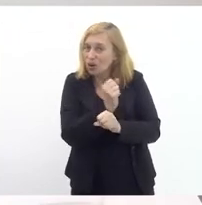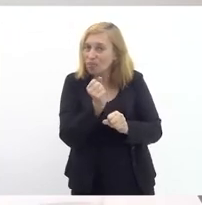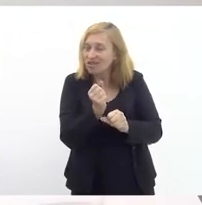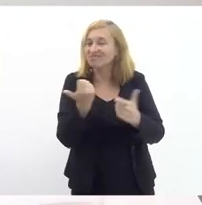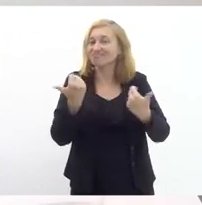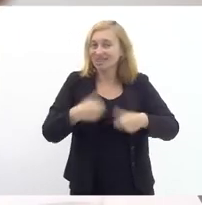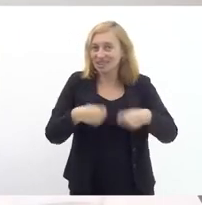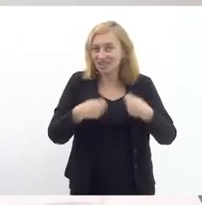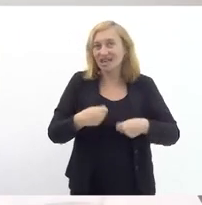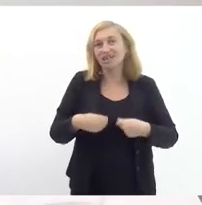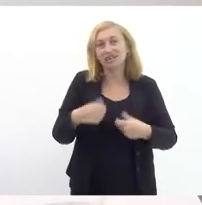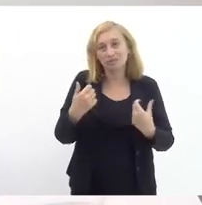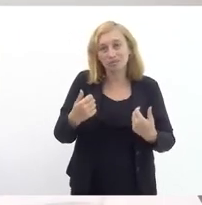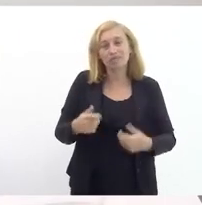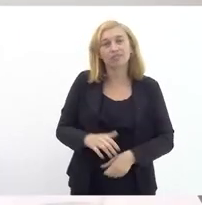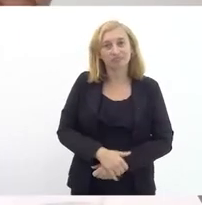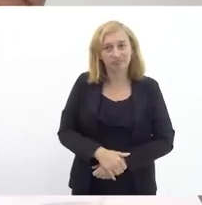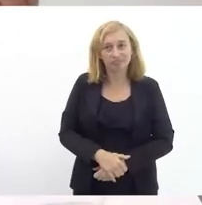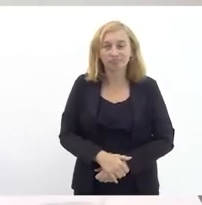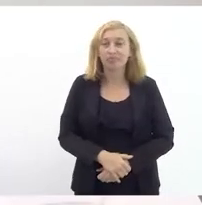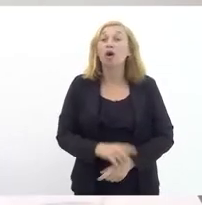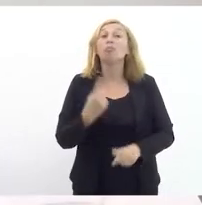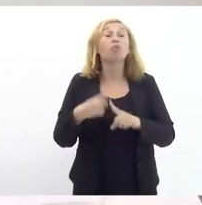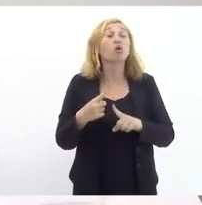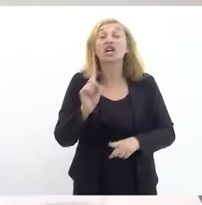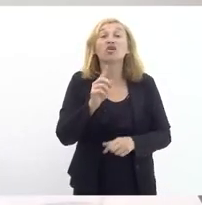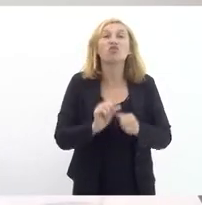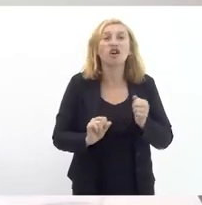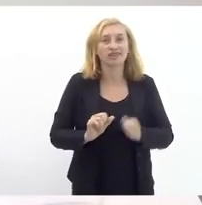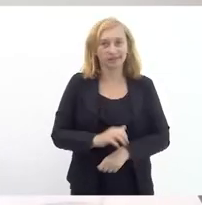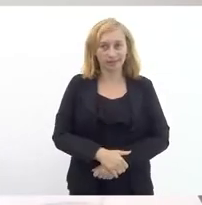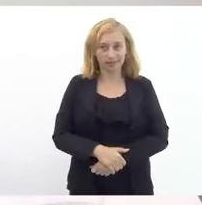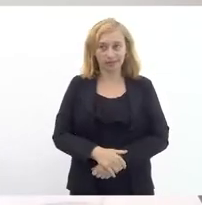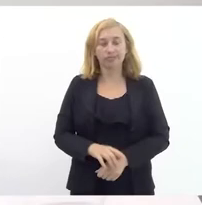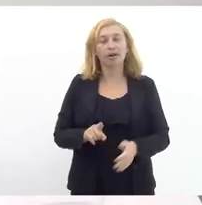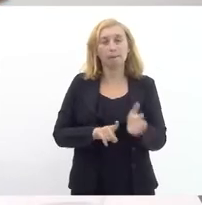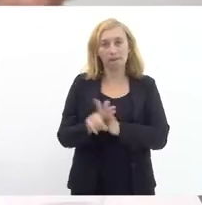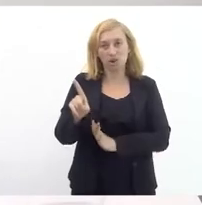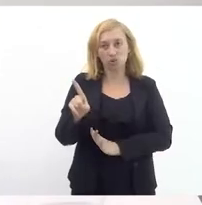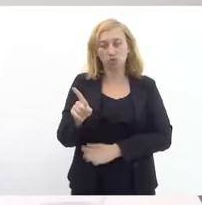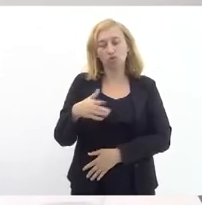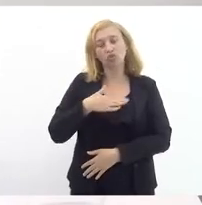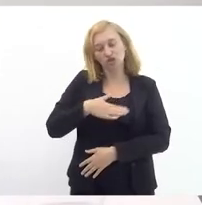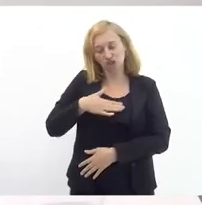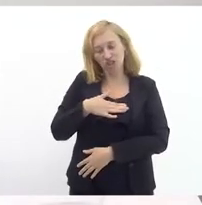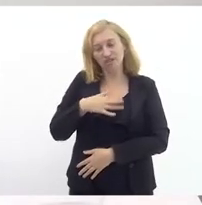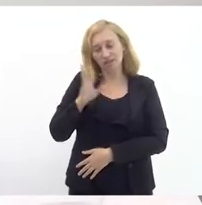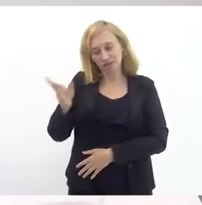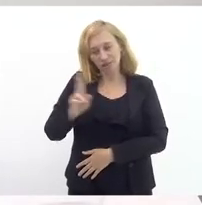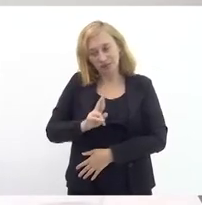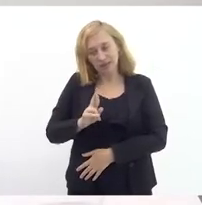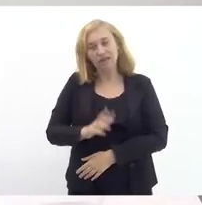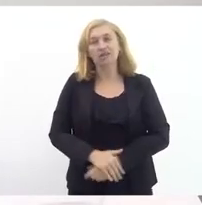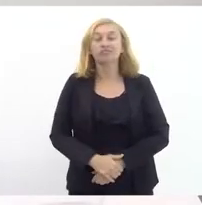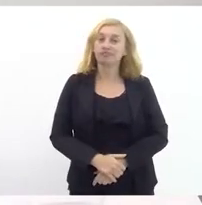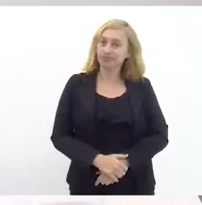necessidades da população. Então, por que que não faz? Essa é a grande pergunta que eu gostaria aqui.